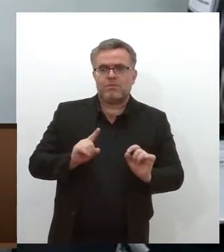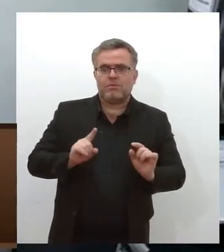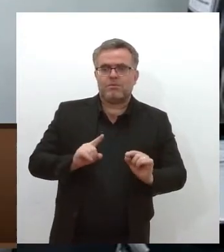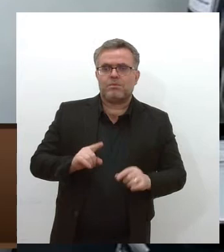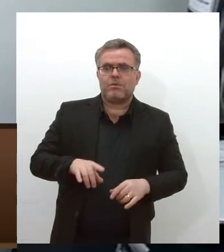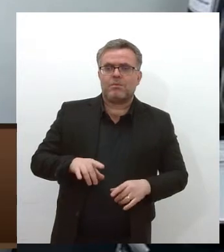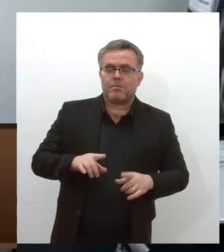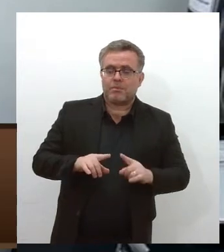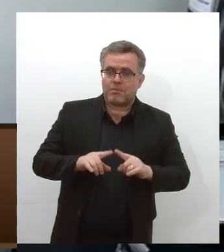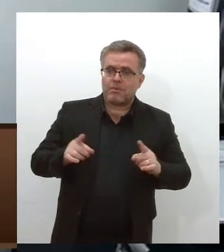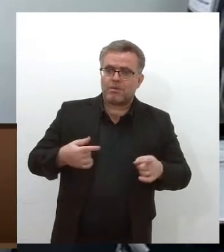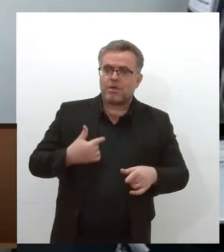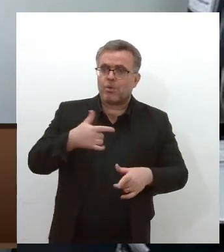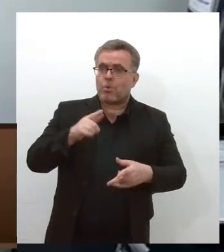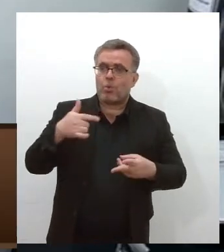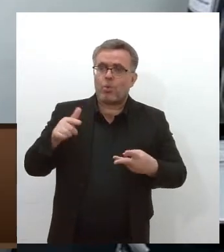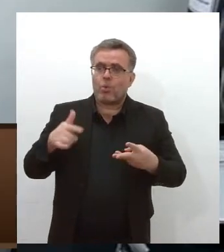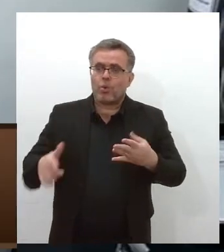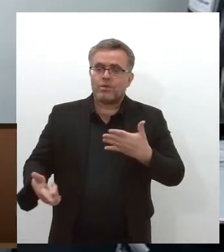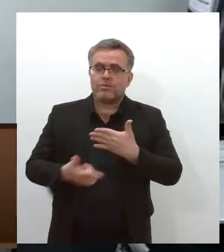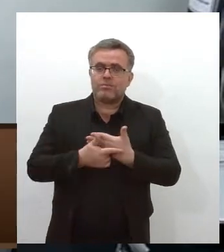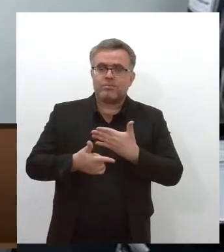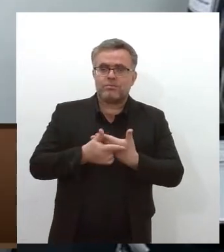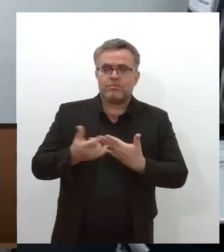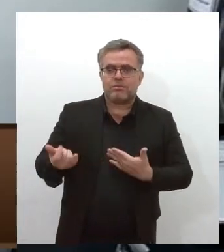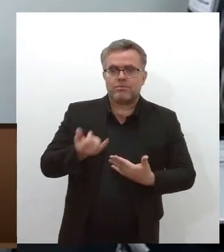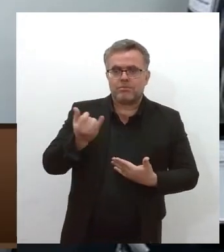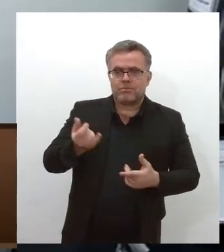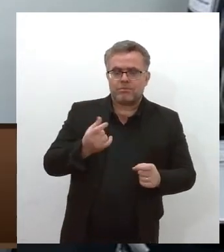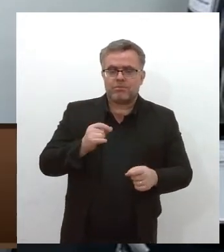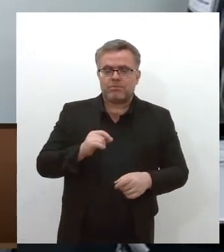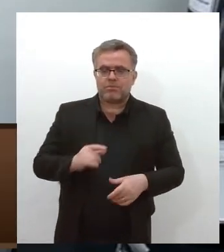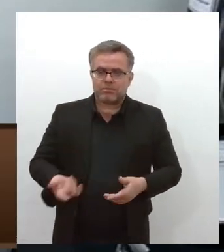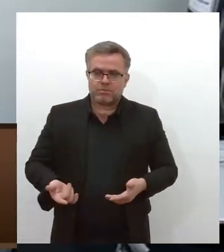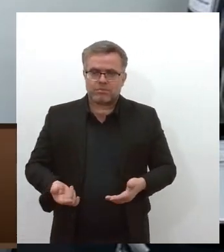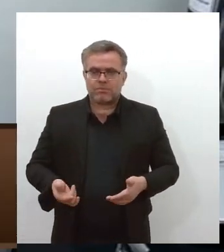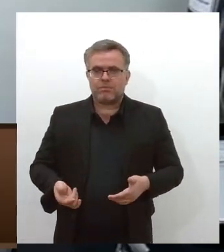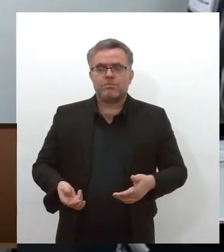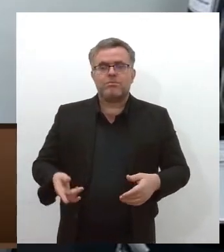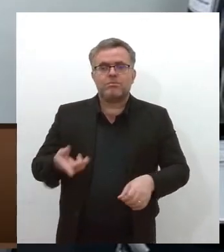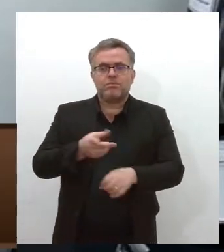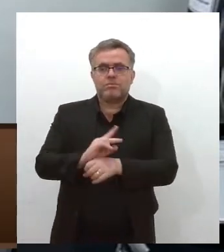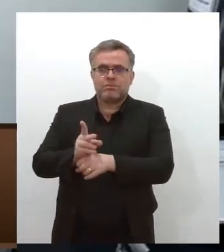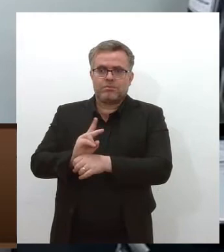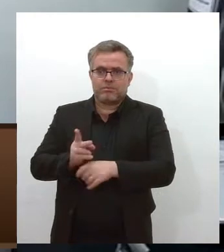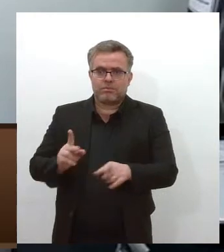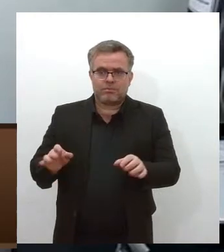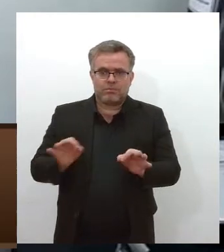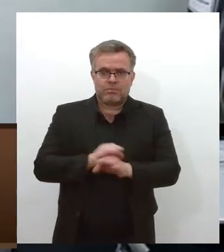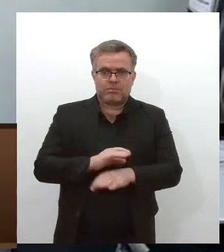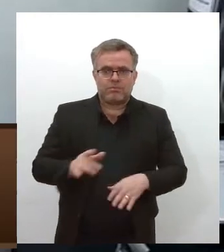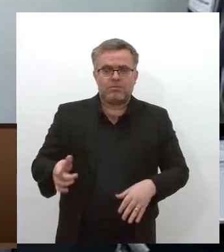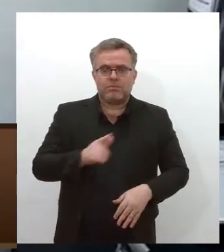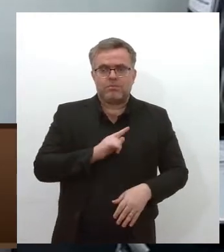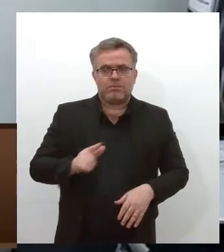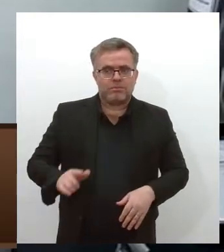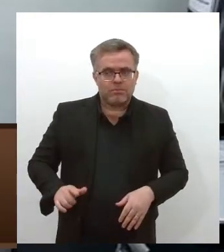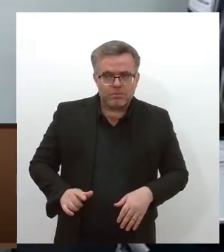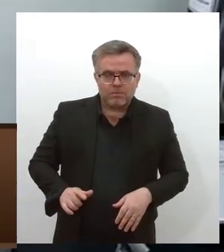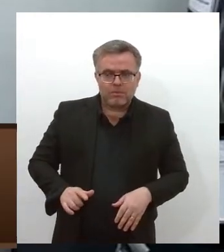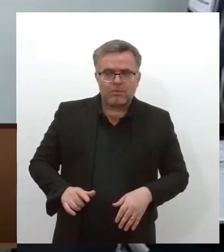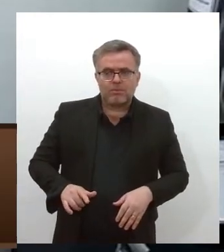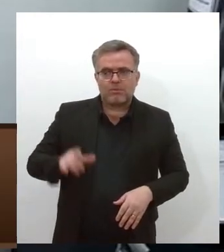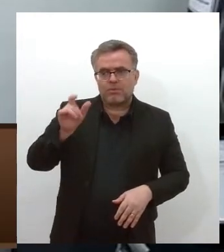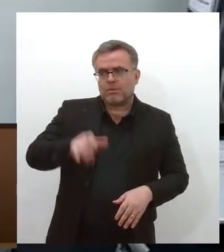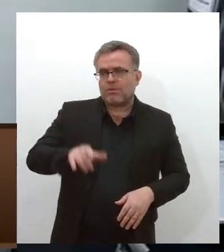uma república, que é o fato de fiscalizar. Todo governo precisa ser fiscalizado, todo governo precisa